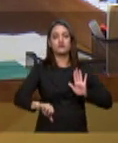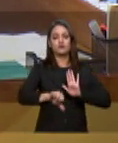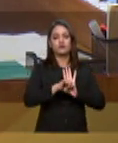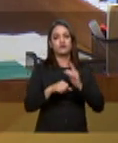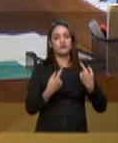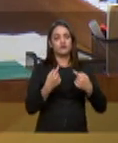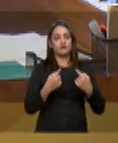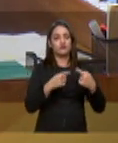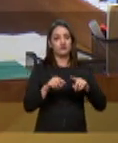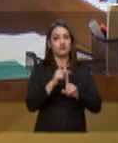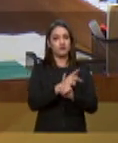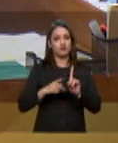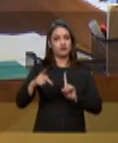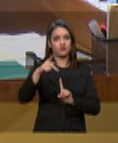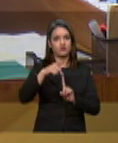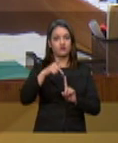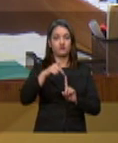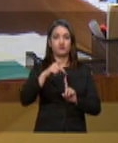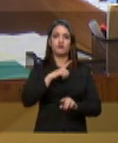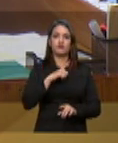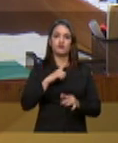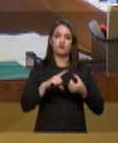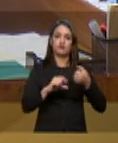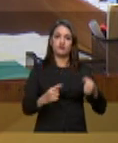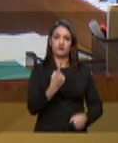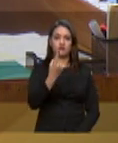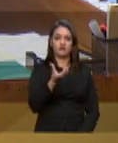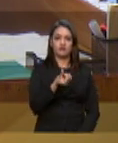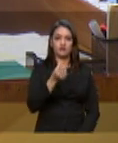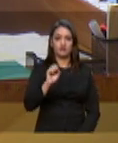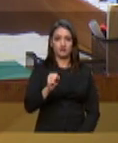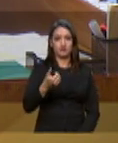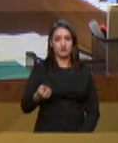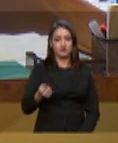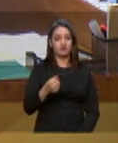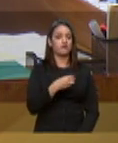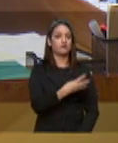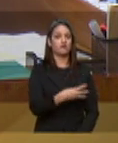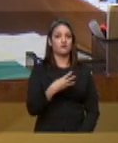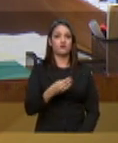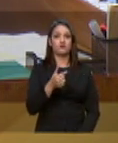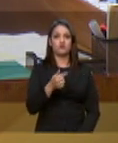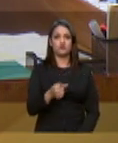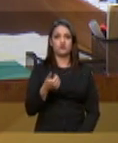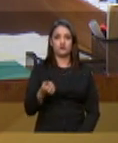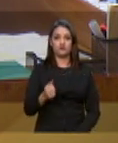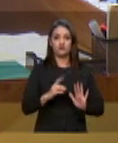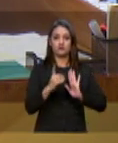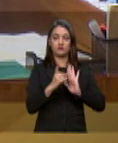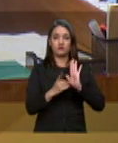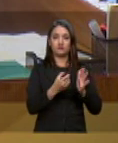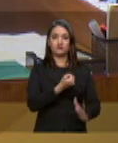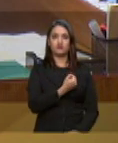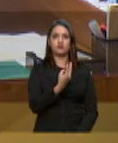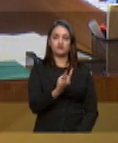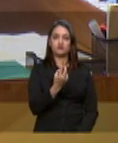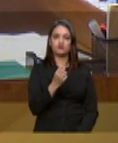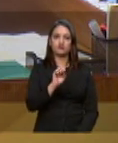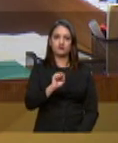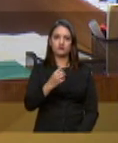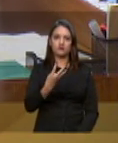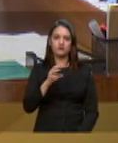Previdência Social previsto nos artigos 168-A e 337-A do Decreto-Lei 2.848,